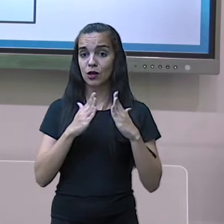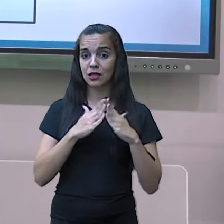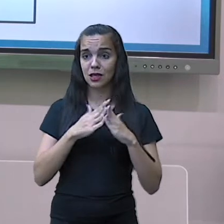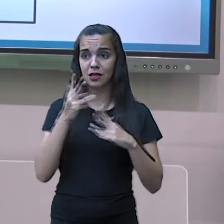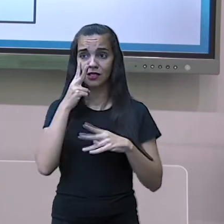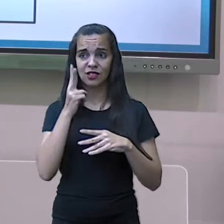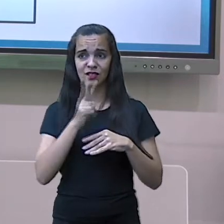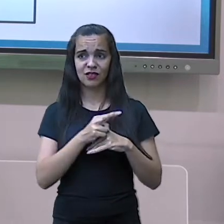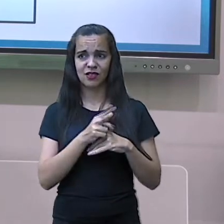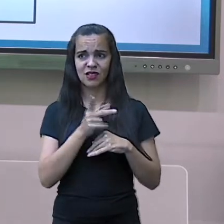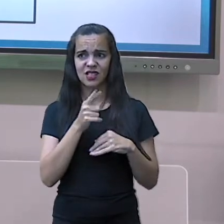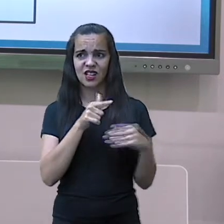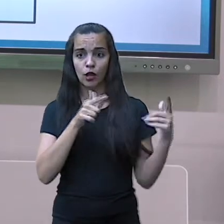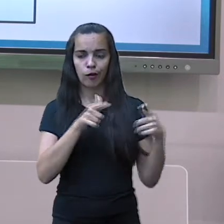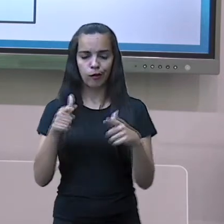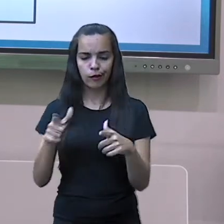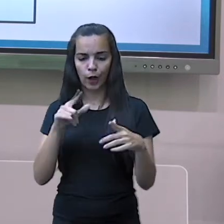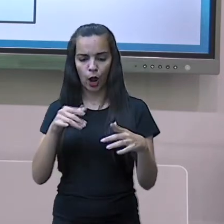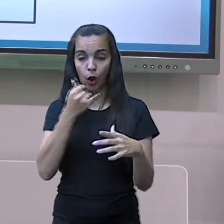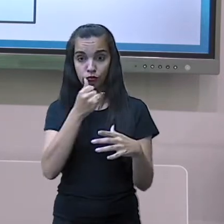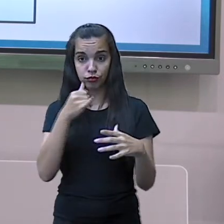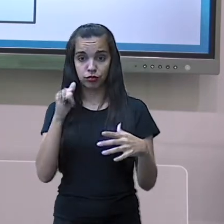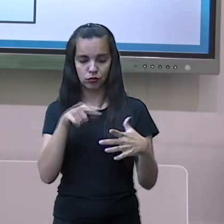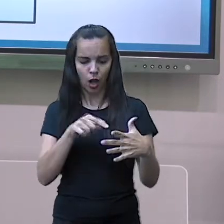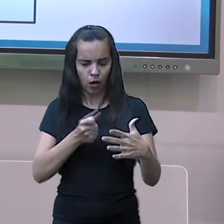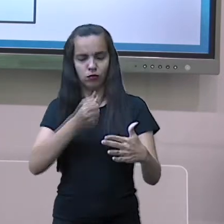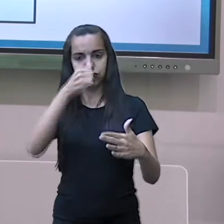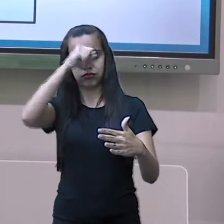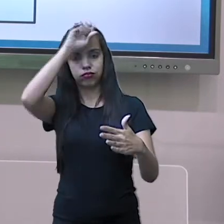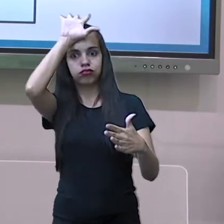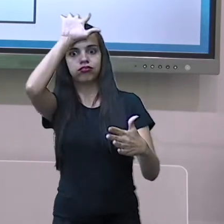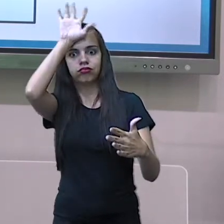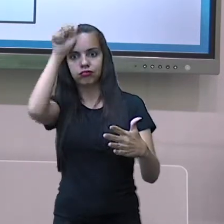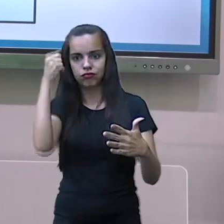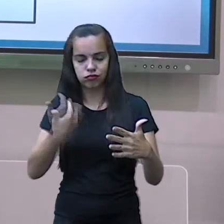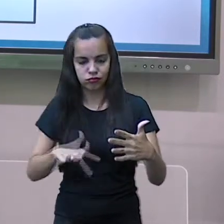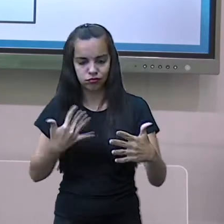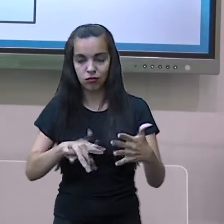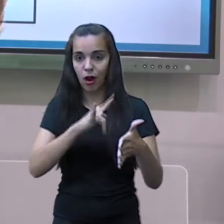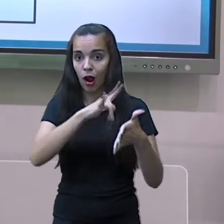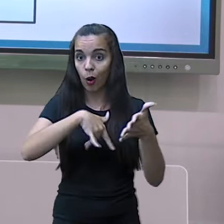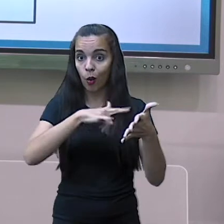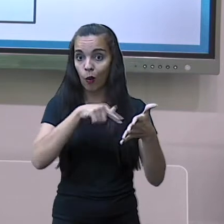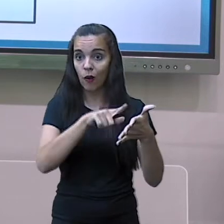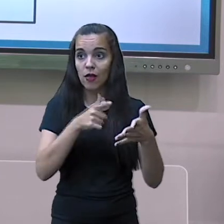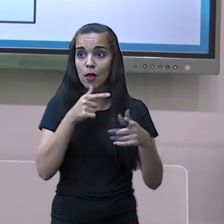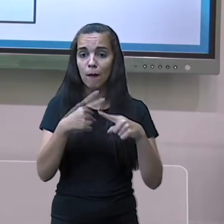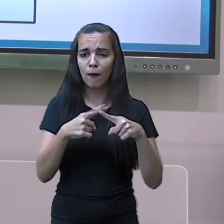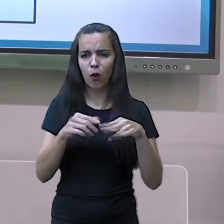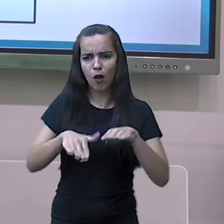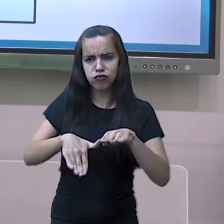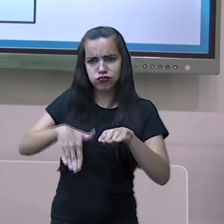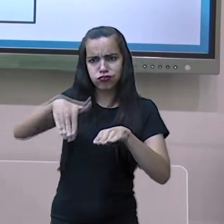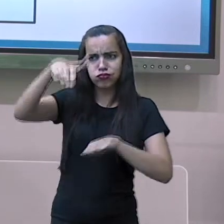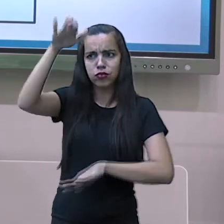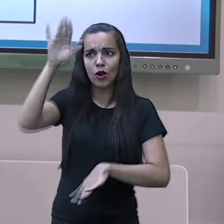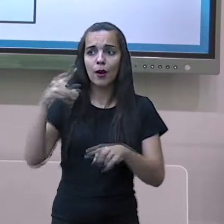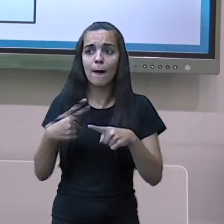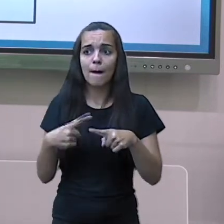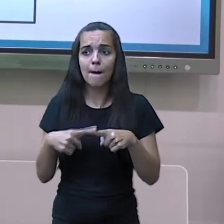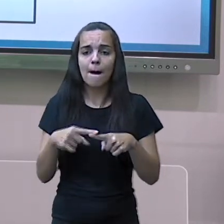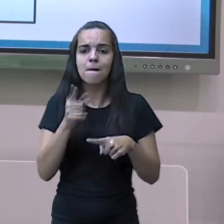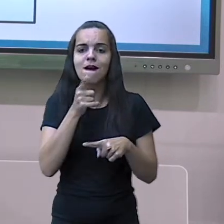casa, quando chega a conta de energia. Que a conta de energia sobe. Por quê? Porque